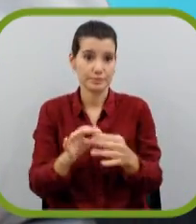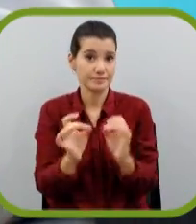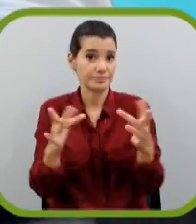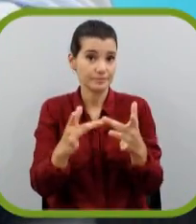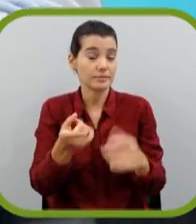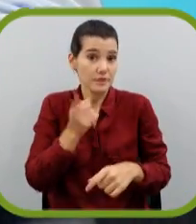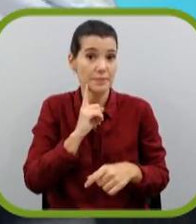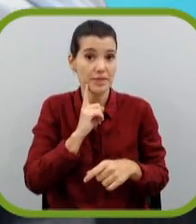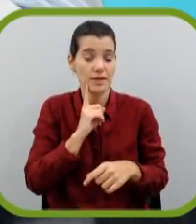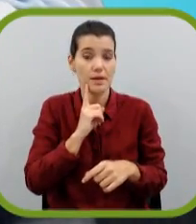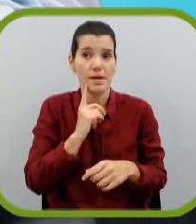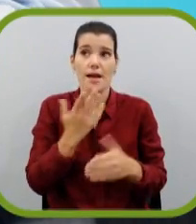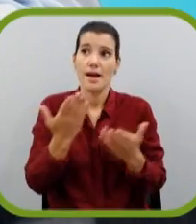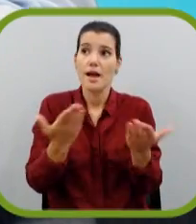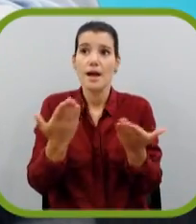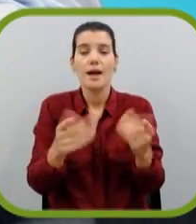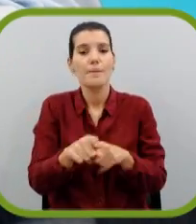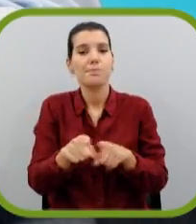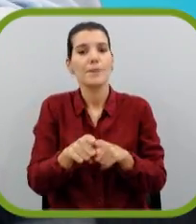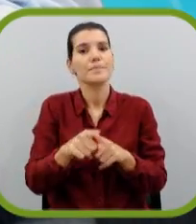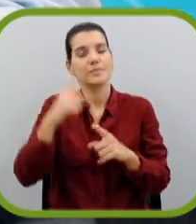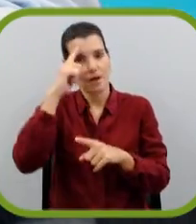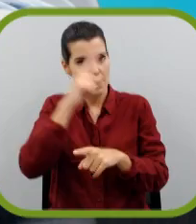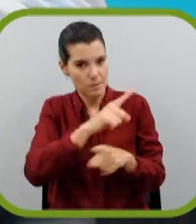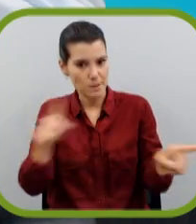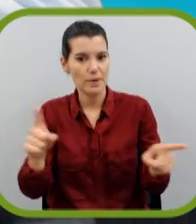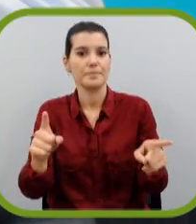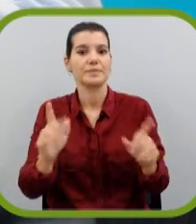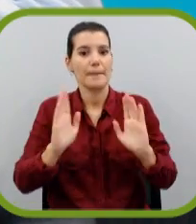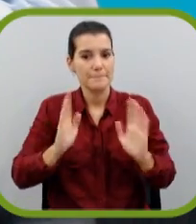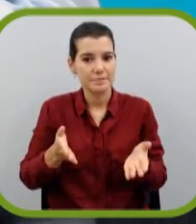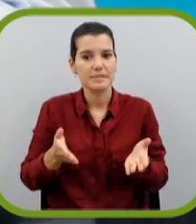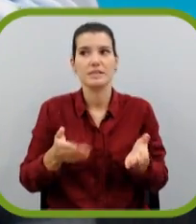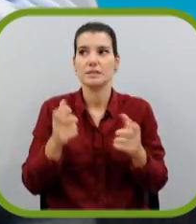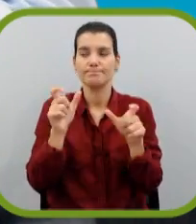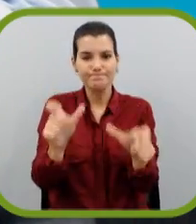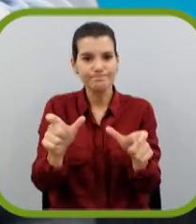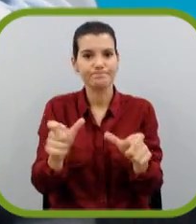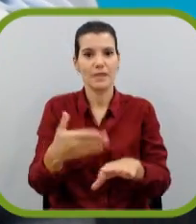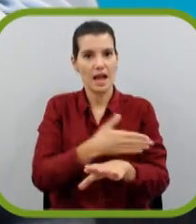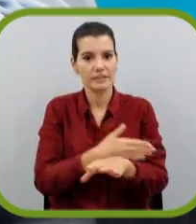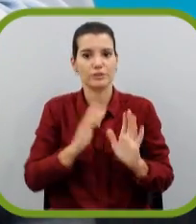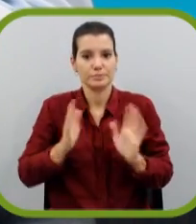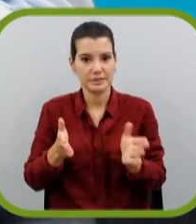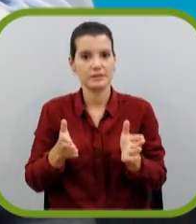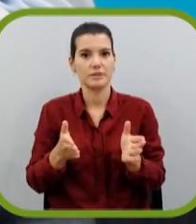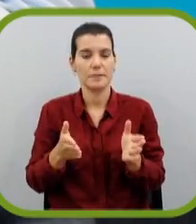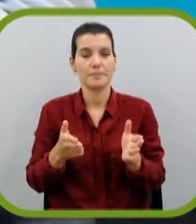Portanto, em relação aos ciberataques, há aqui há uma noção de que nós temos que